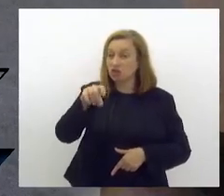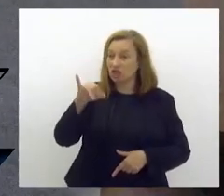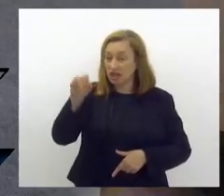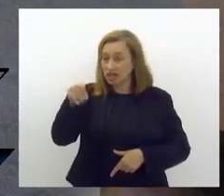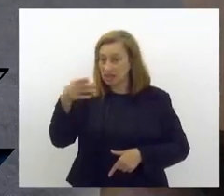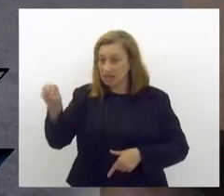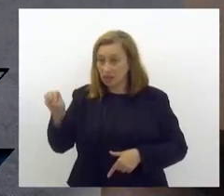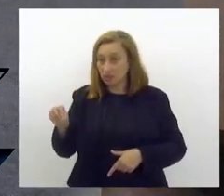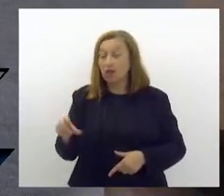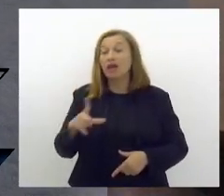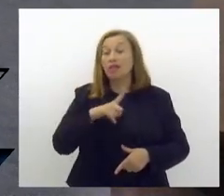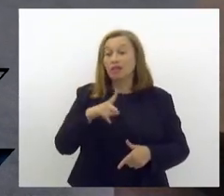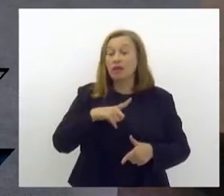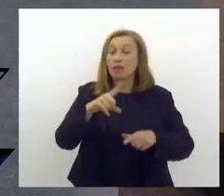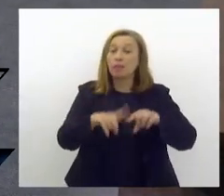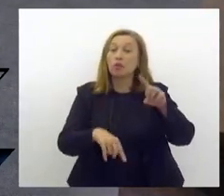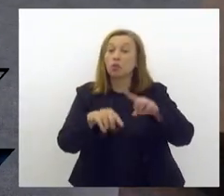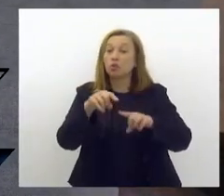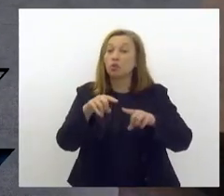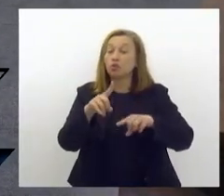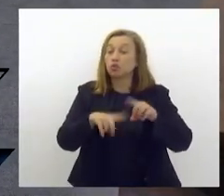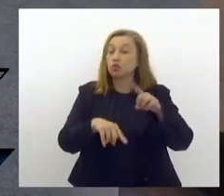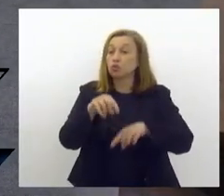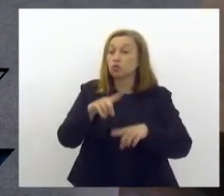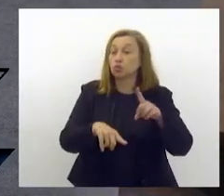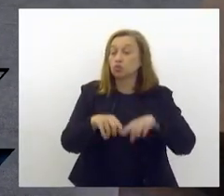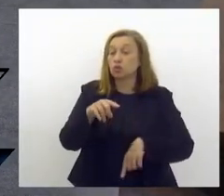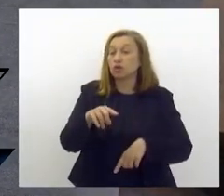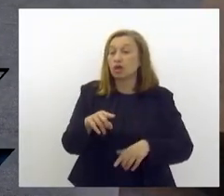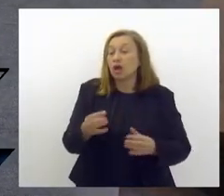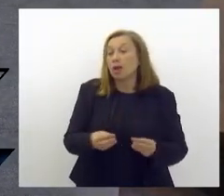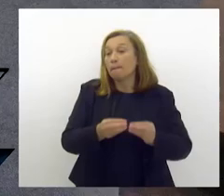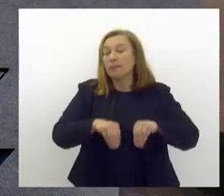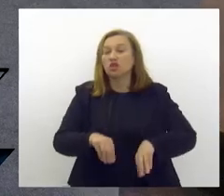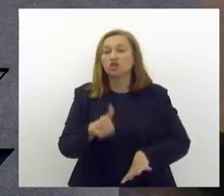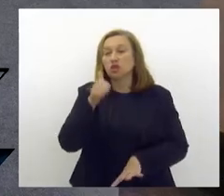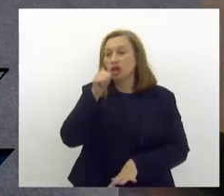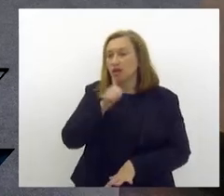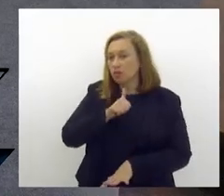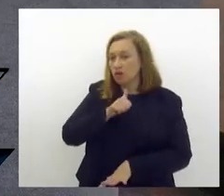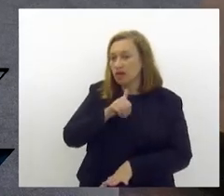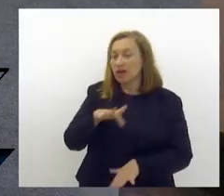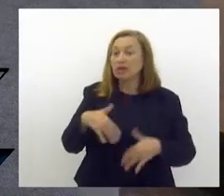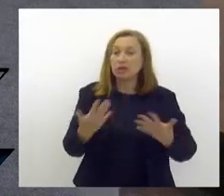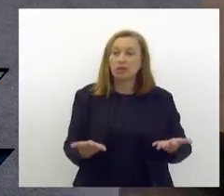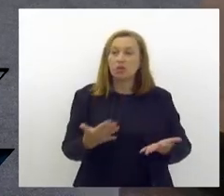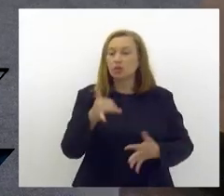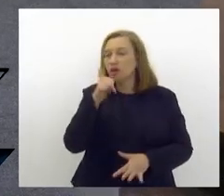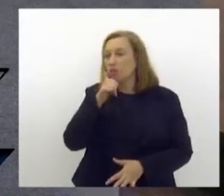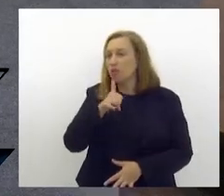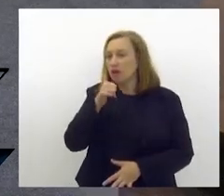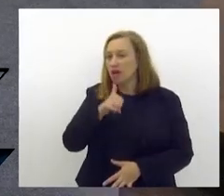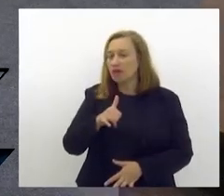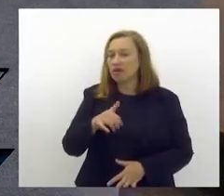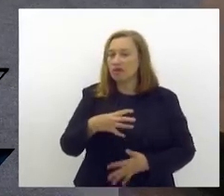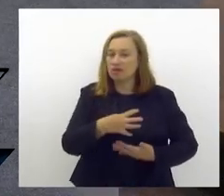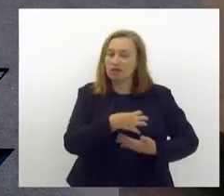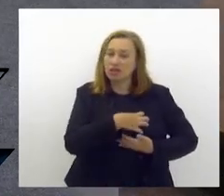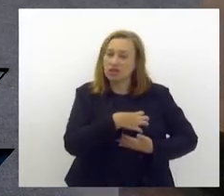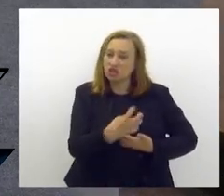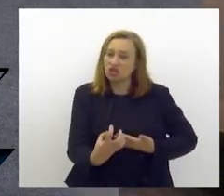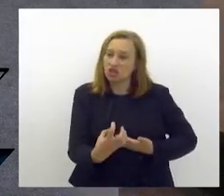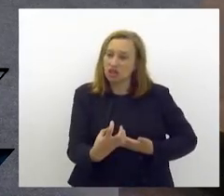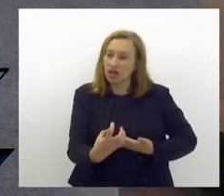e tem produtos que acabam contaminando milhares de mulheres no mundo inteiro. Aí, quando a mulher vai fazer o explante, quer dizer,